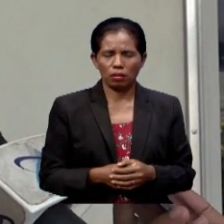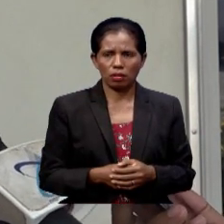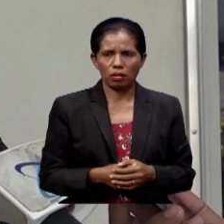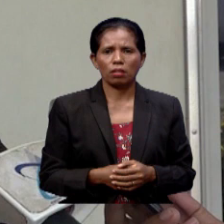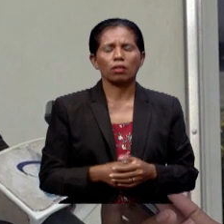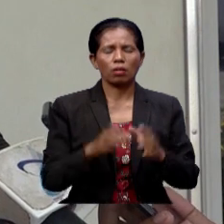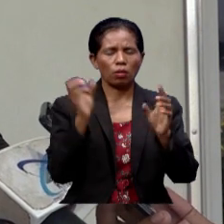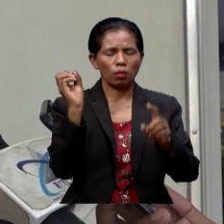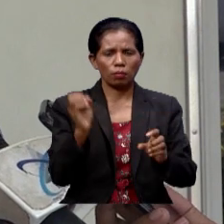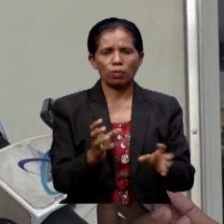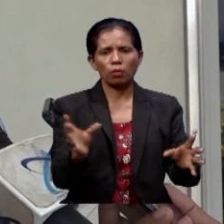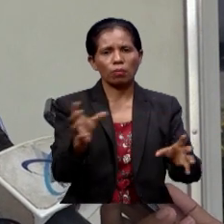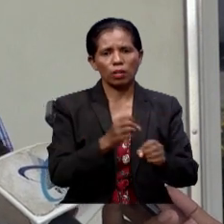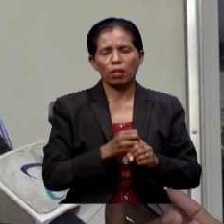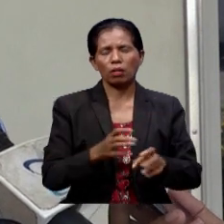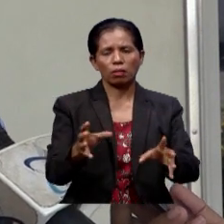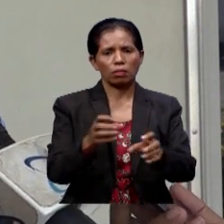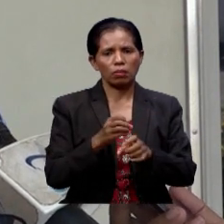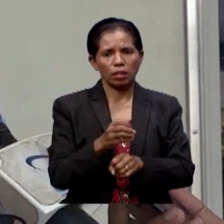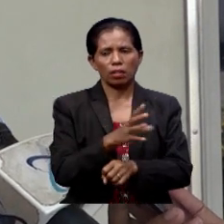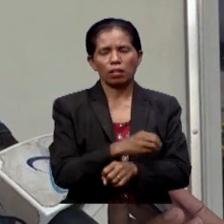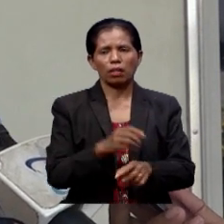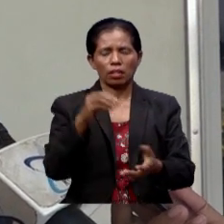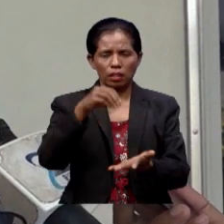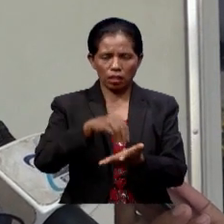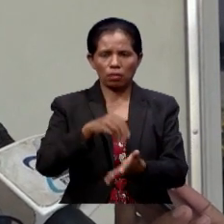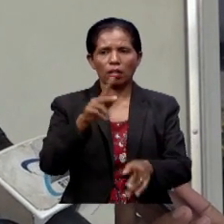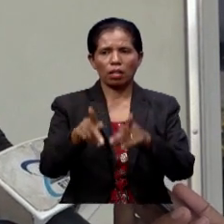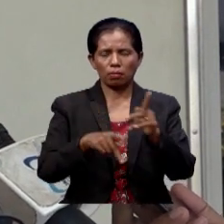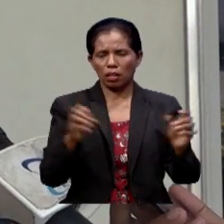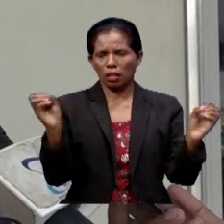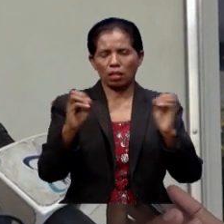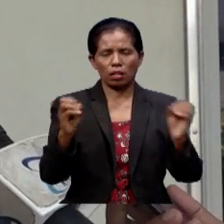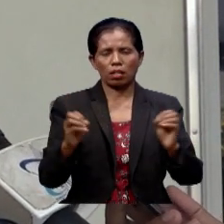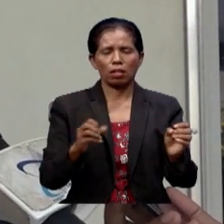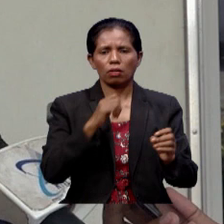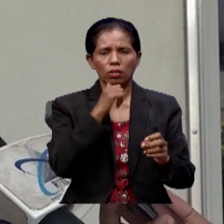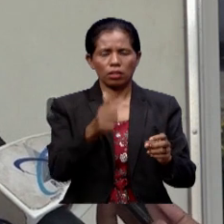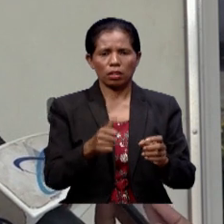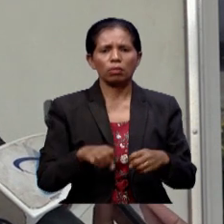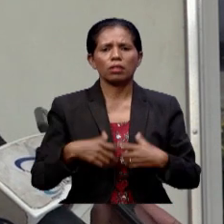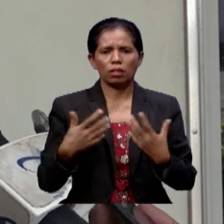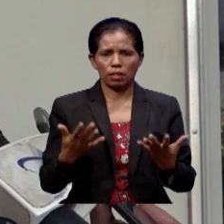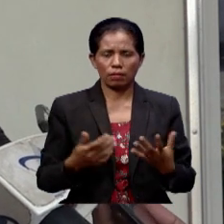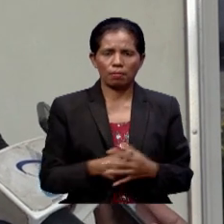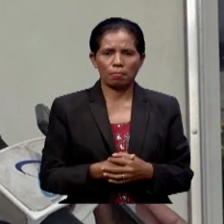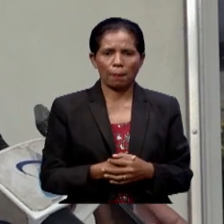obriga forma o unha tu tem que tal é mané bem que é malacoi tá tal não sai hein